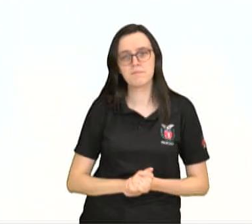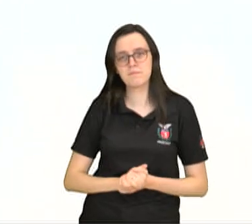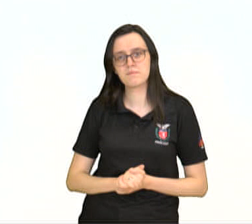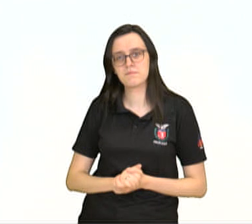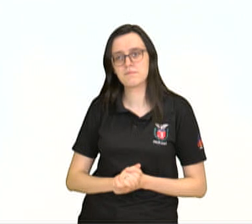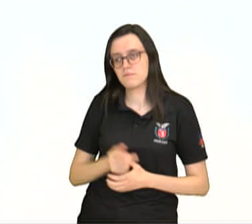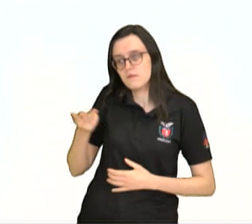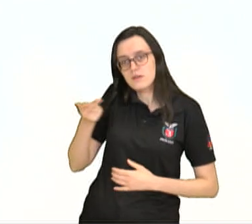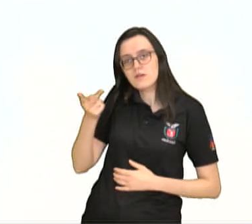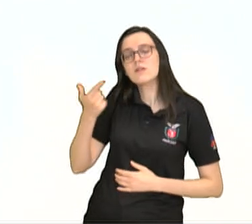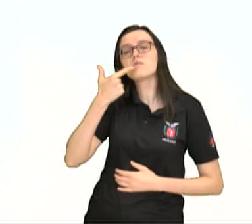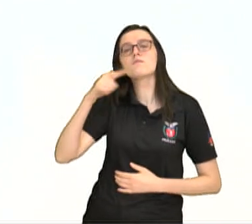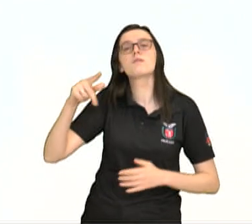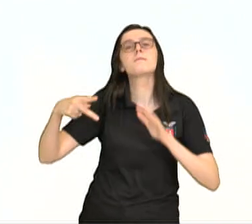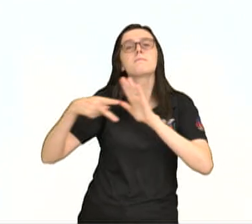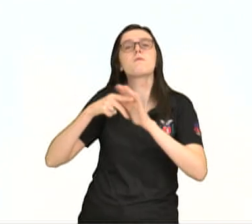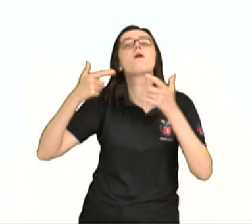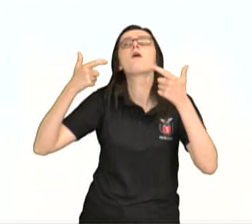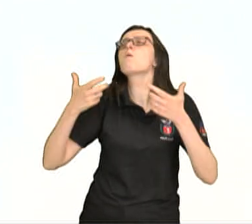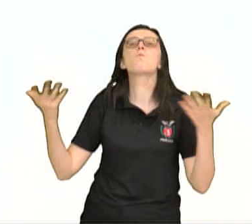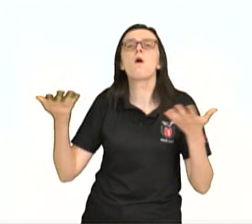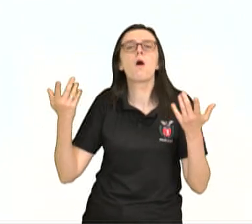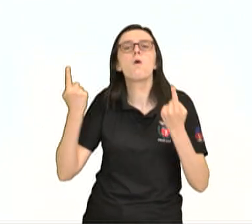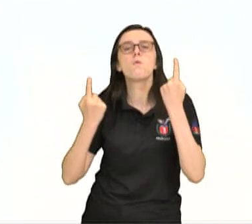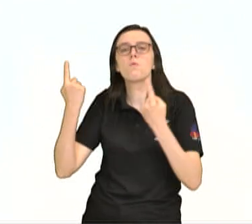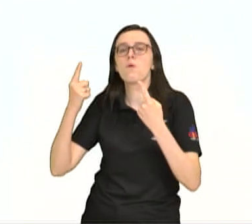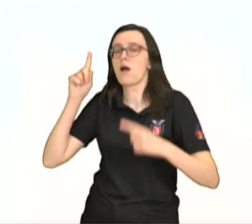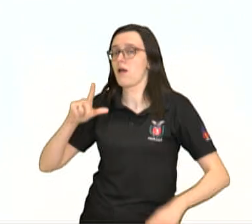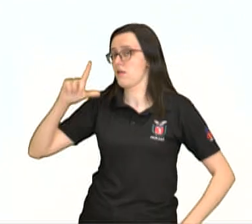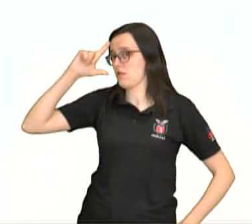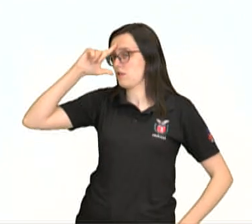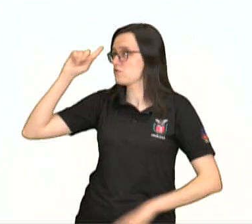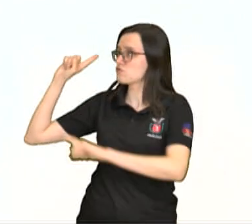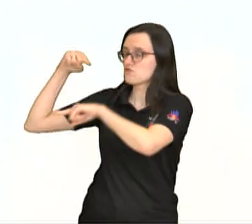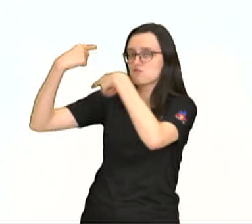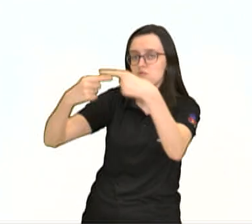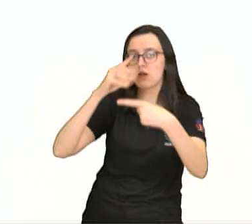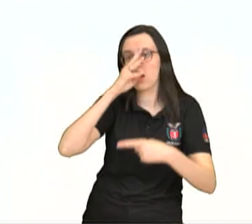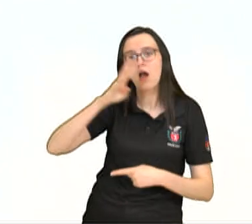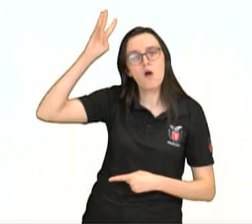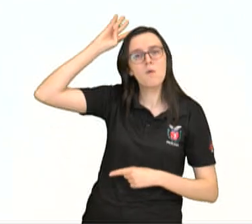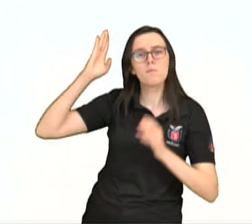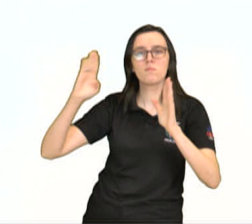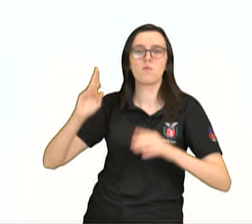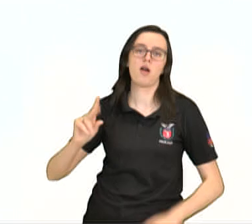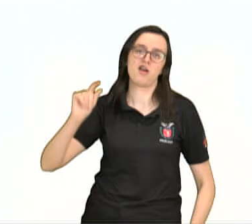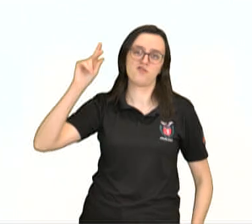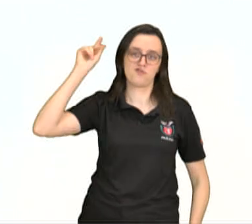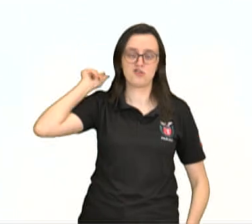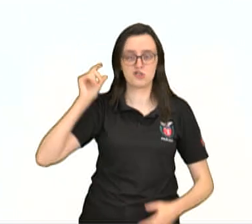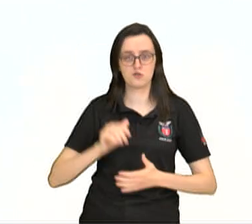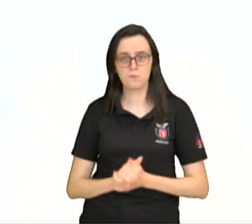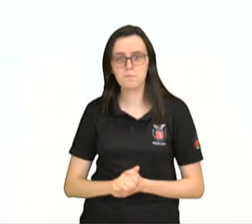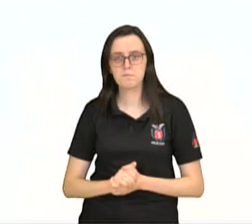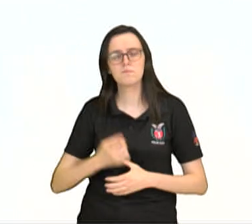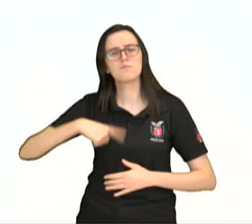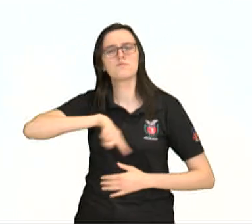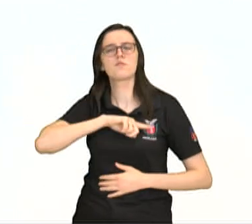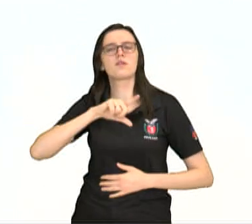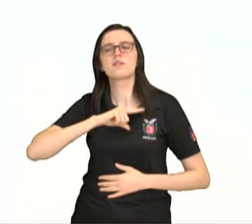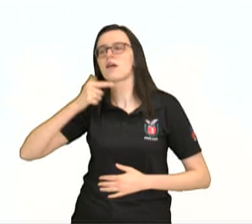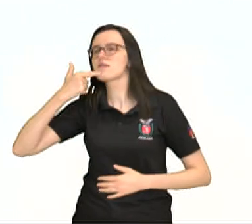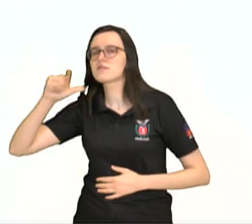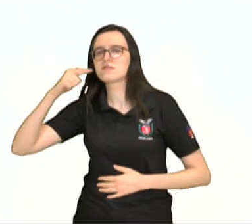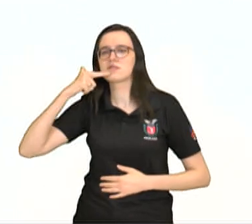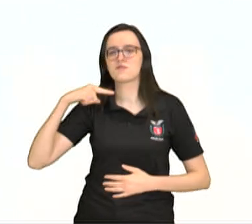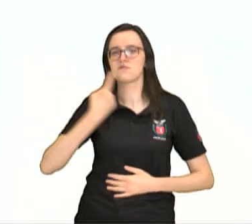Essas são línguas derivadas do latim, língua dos romanos antigos, tá? Então, a gente tem essas línguas, como a